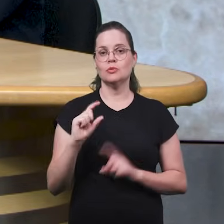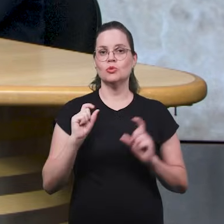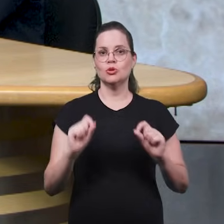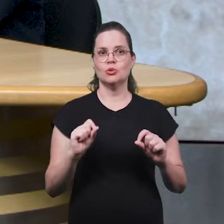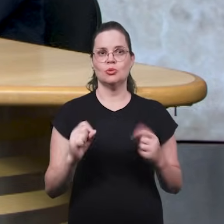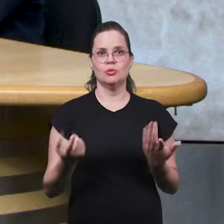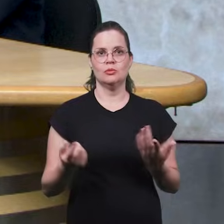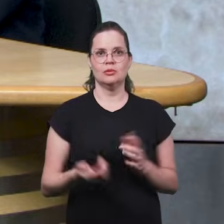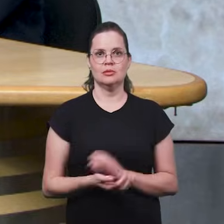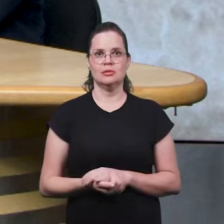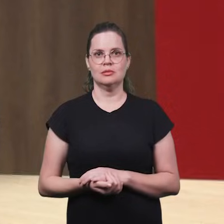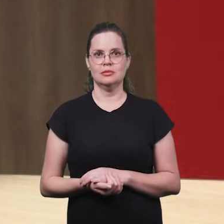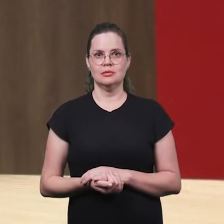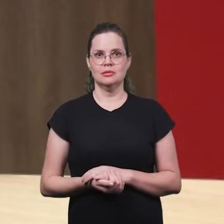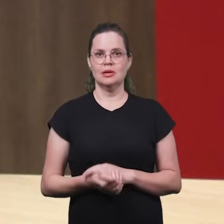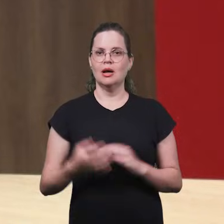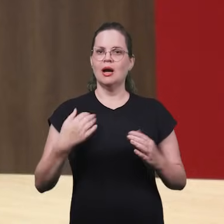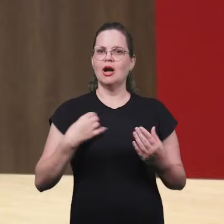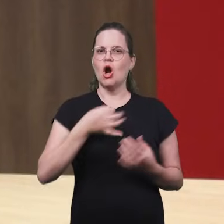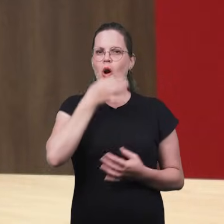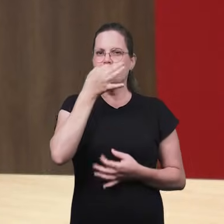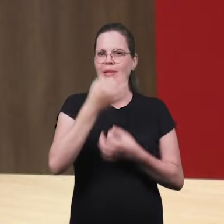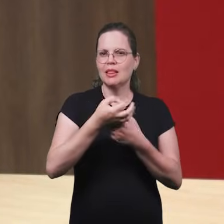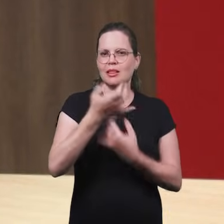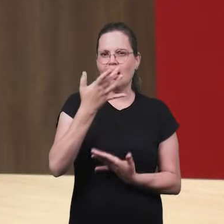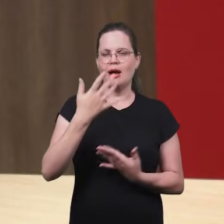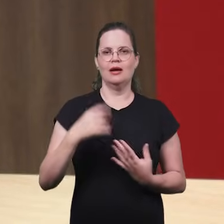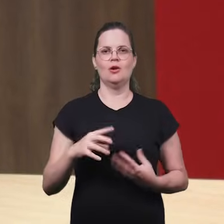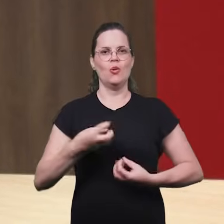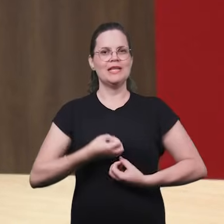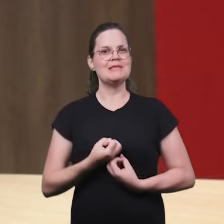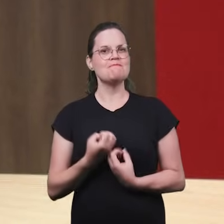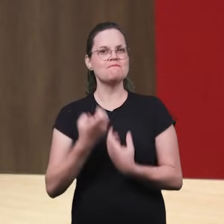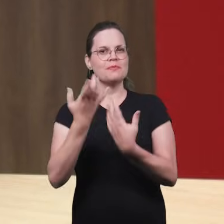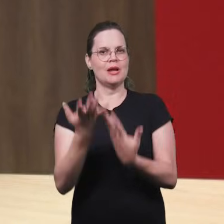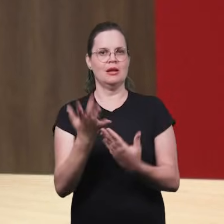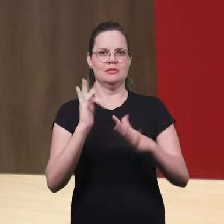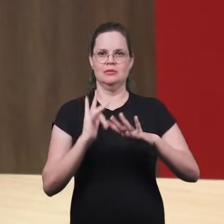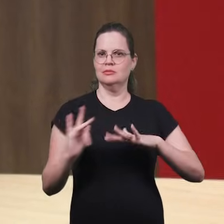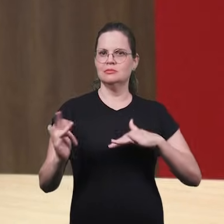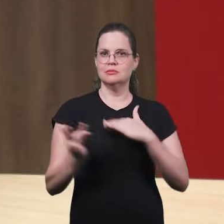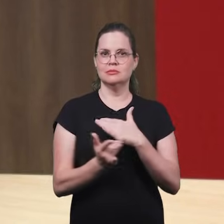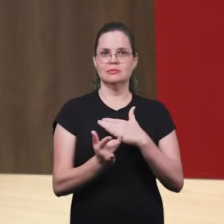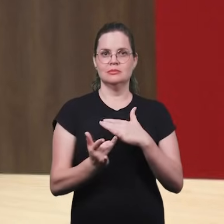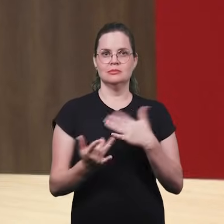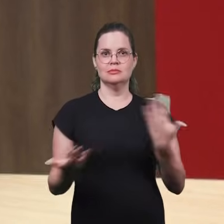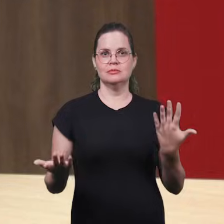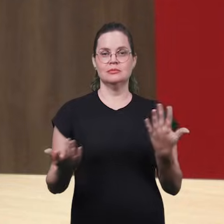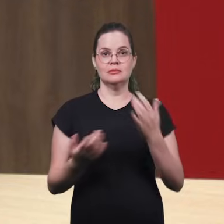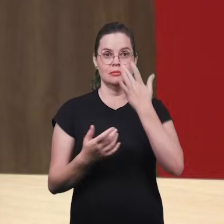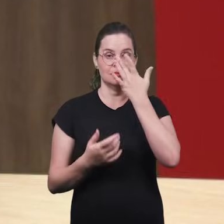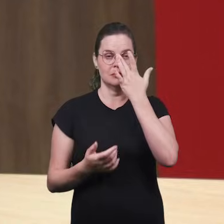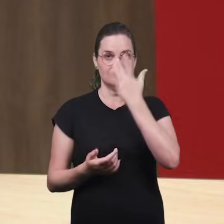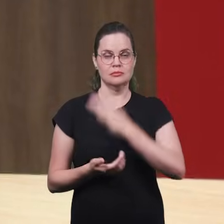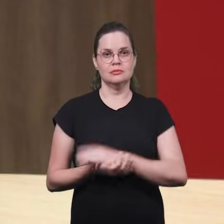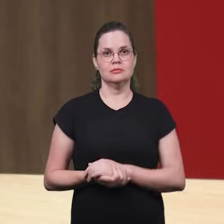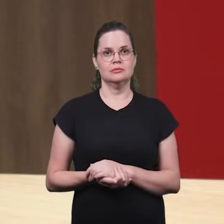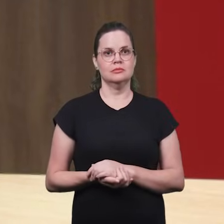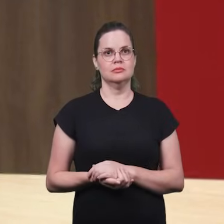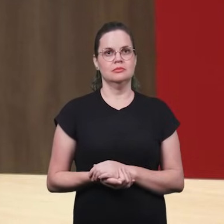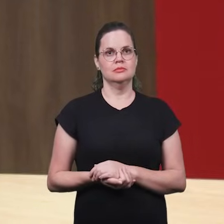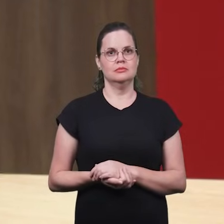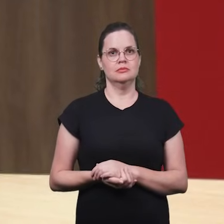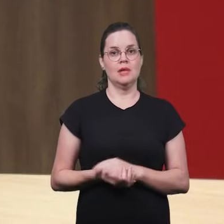as expressões, os comentários que eles colocam nas redes sociais, que eles